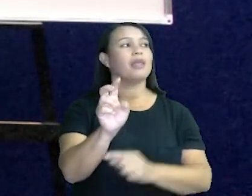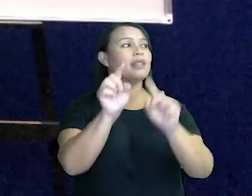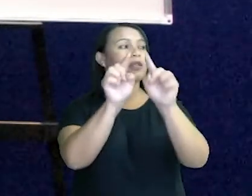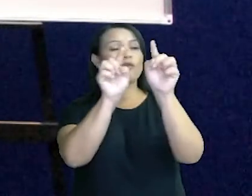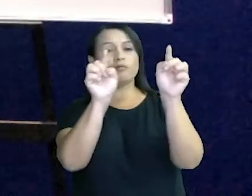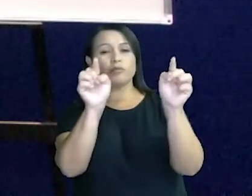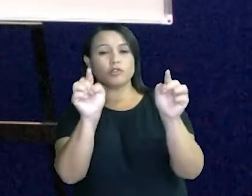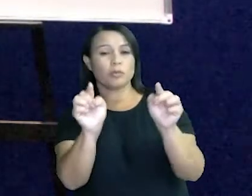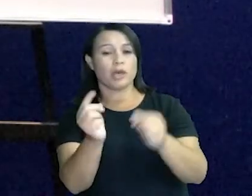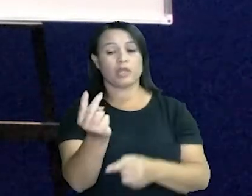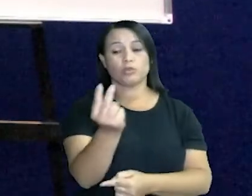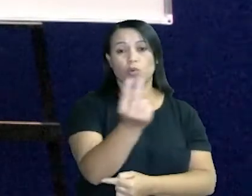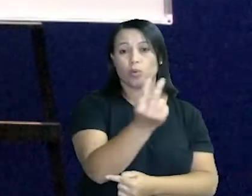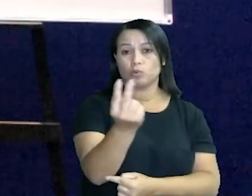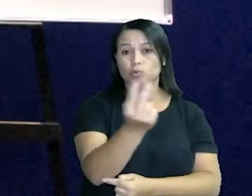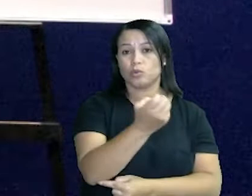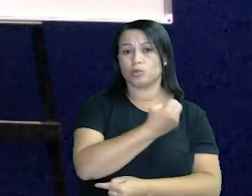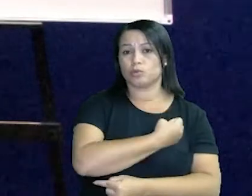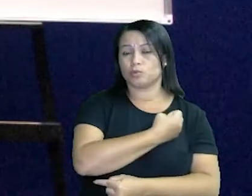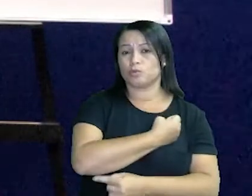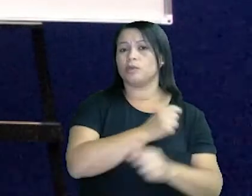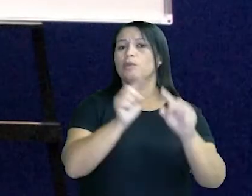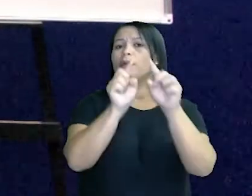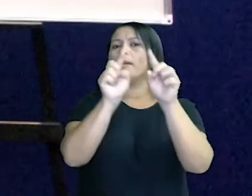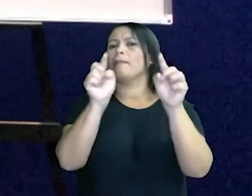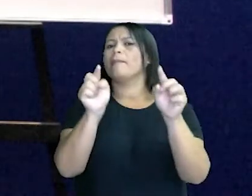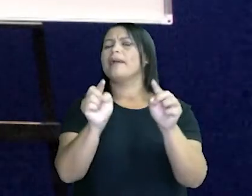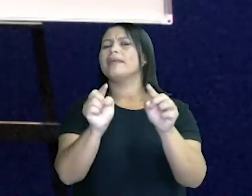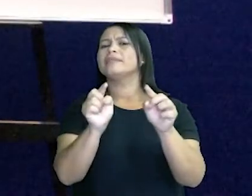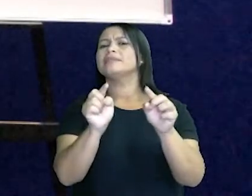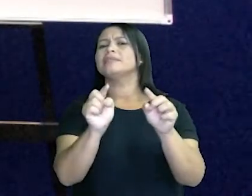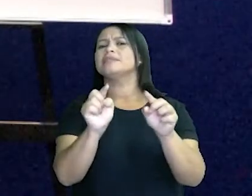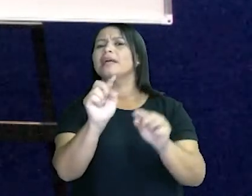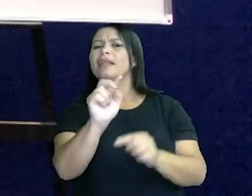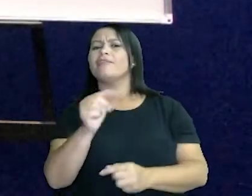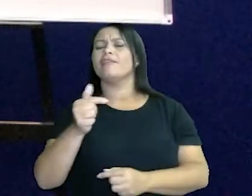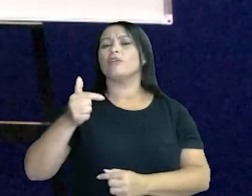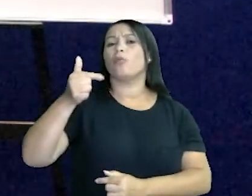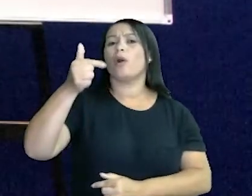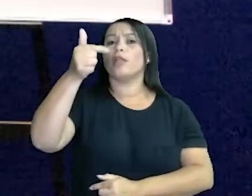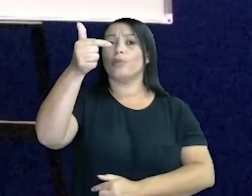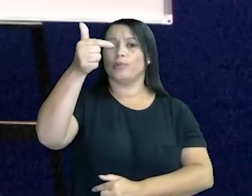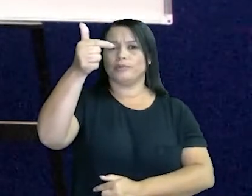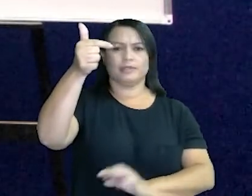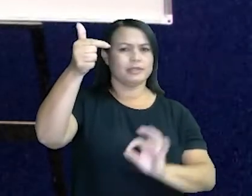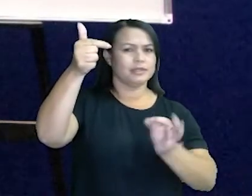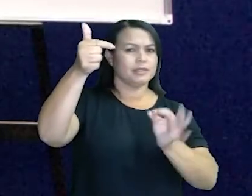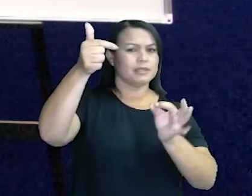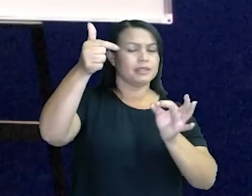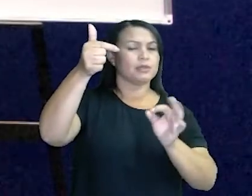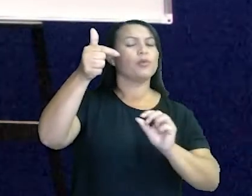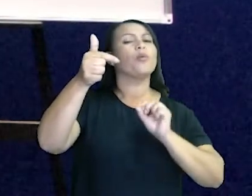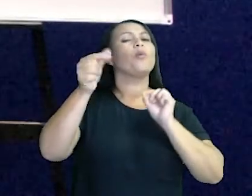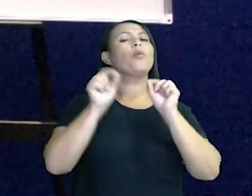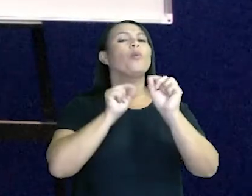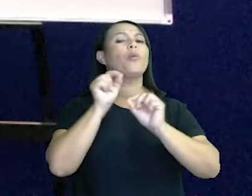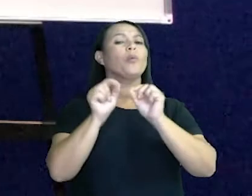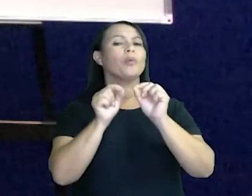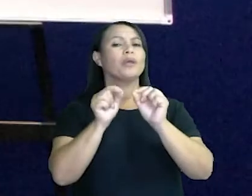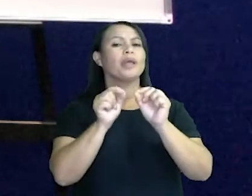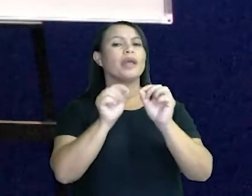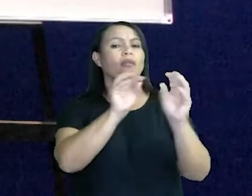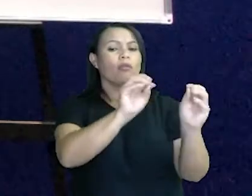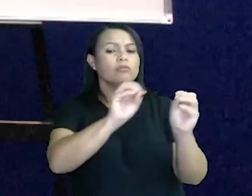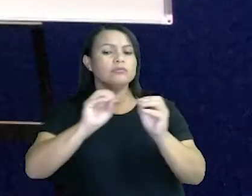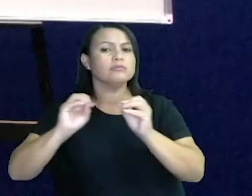esses dois números ou em parente está elevado a 2 Tá o que que eu vou fazer